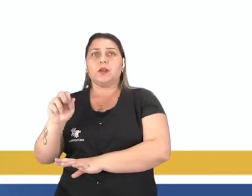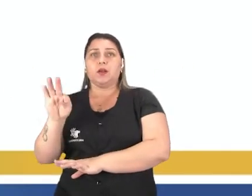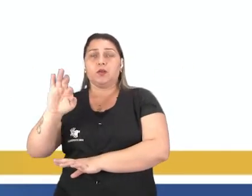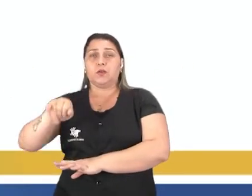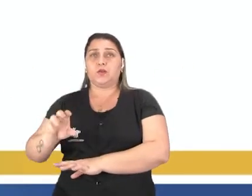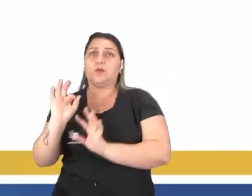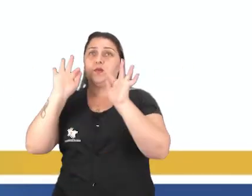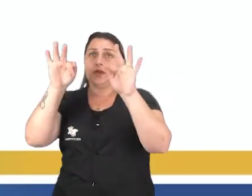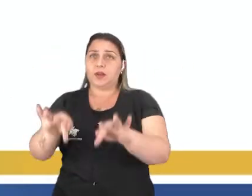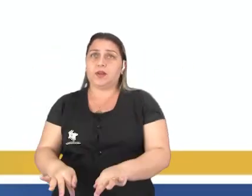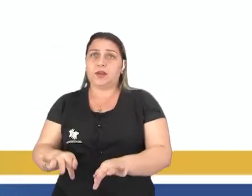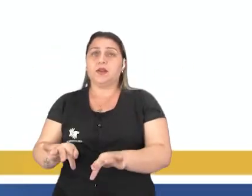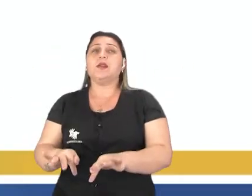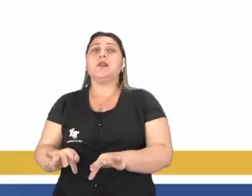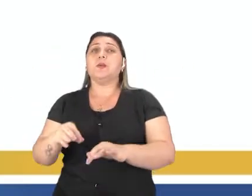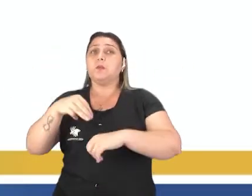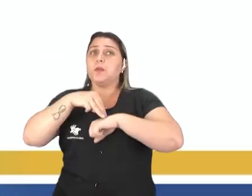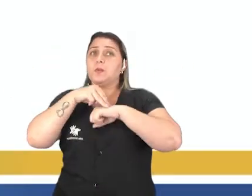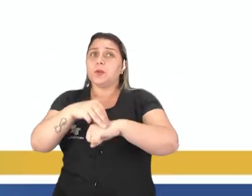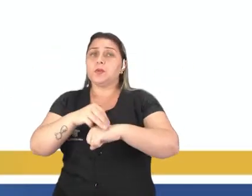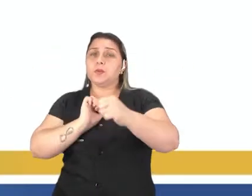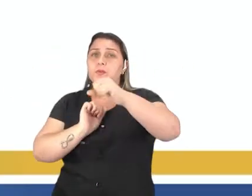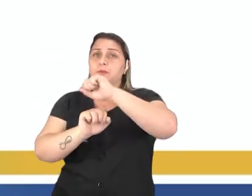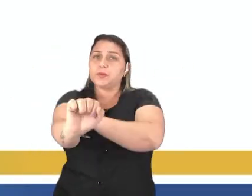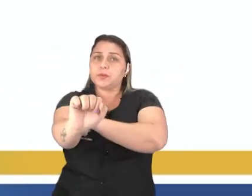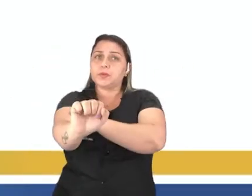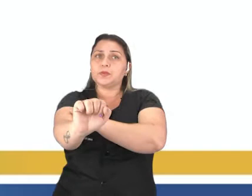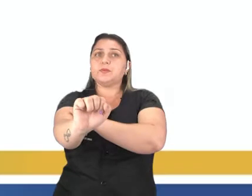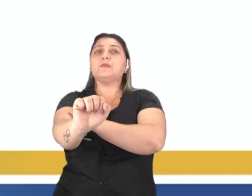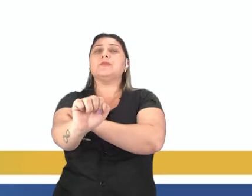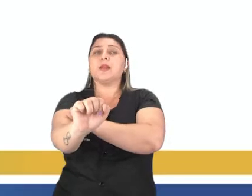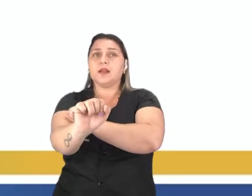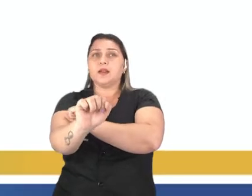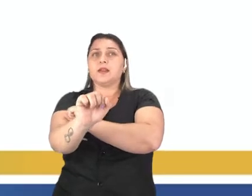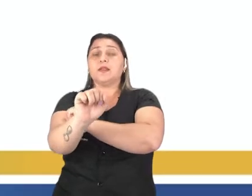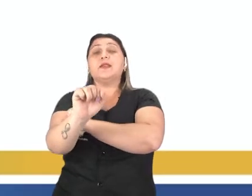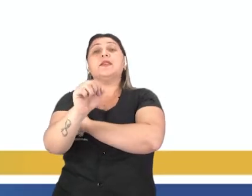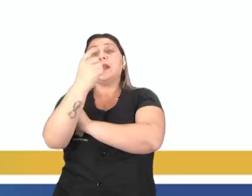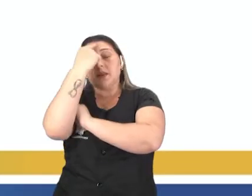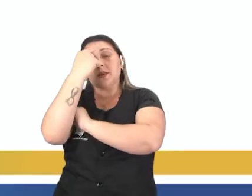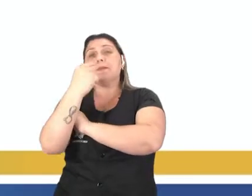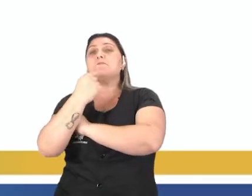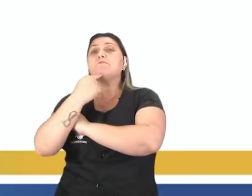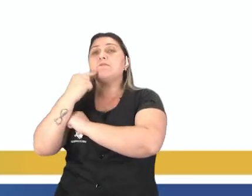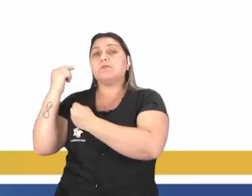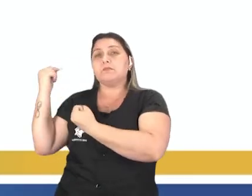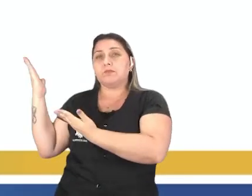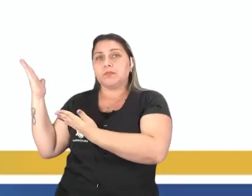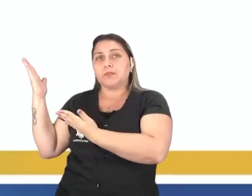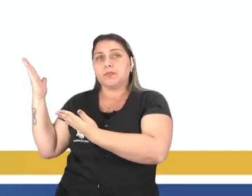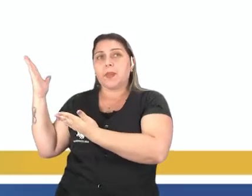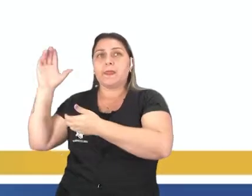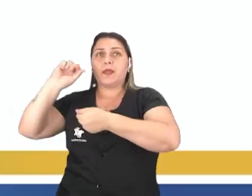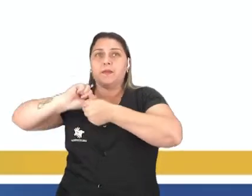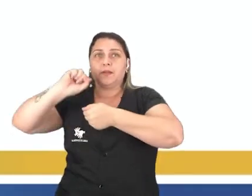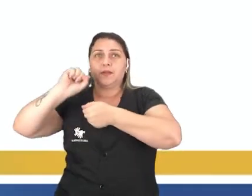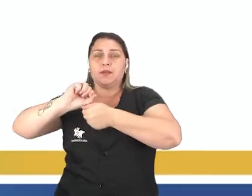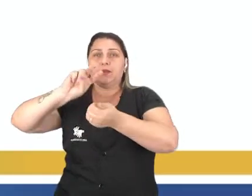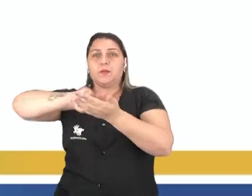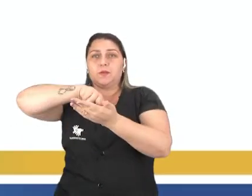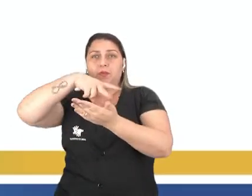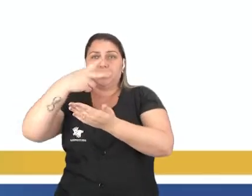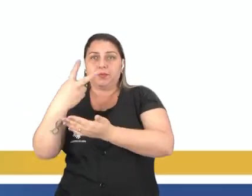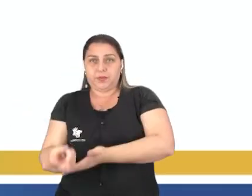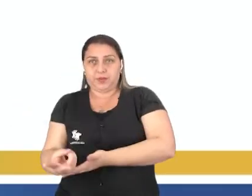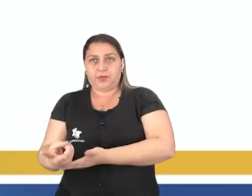judô, finaliza-se o combate no momento desse golpe, dessa imagem abaixo. O ippon realiza-se quando o oponente cai com as